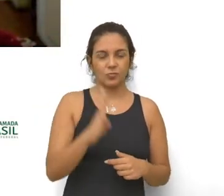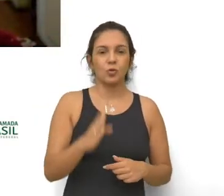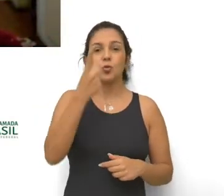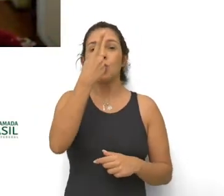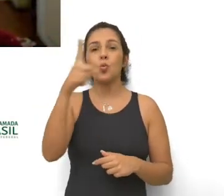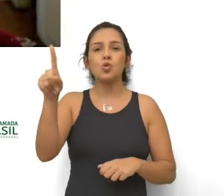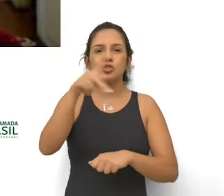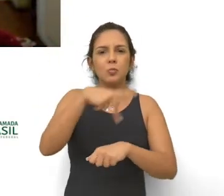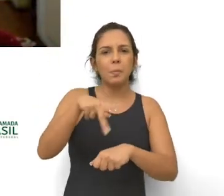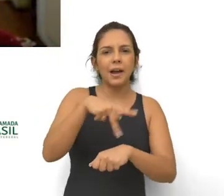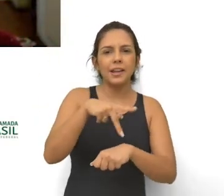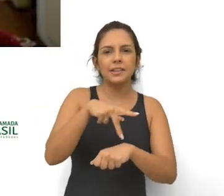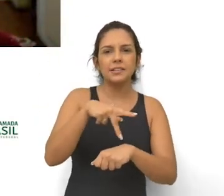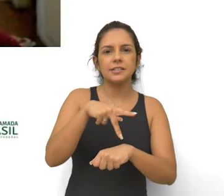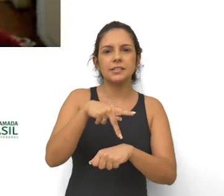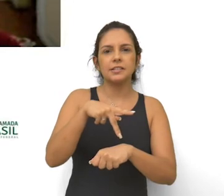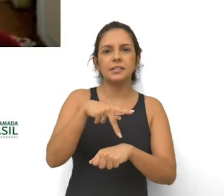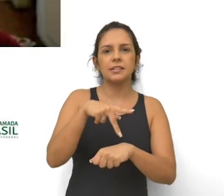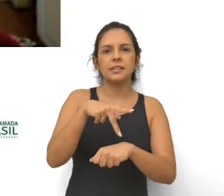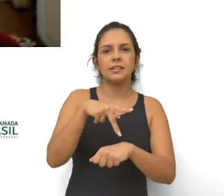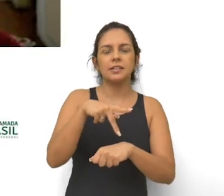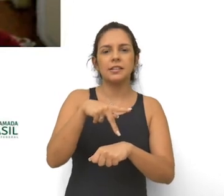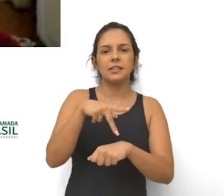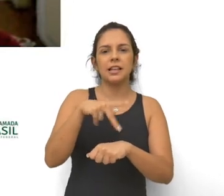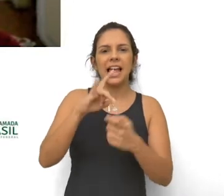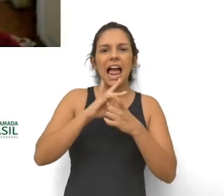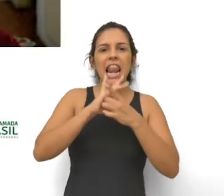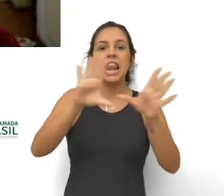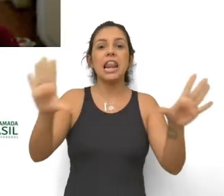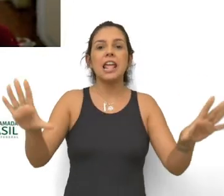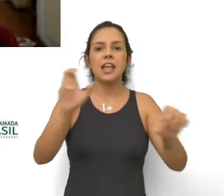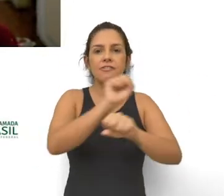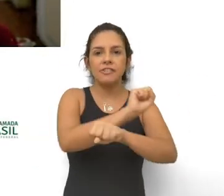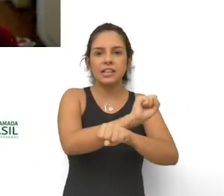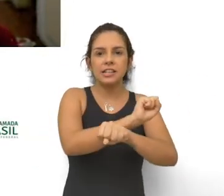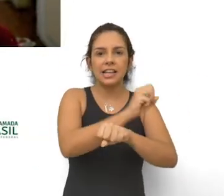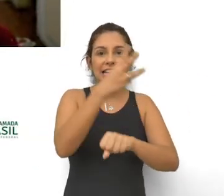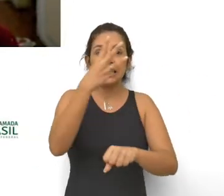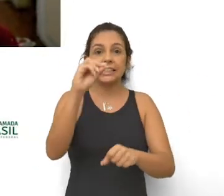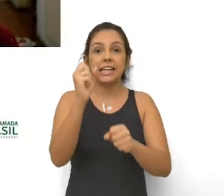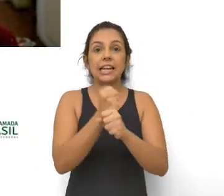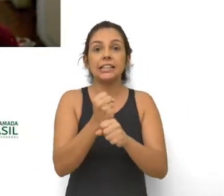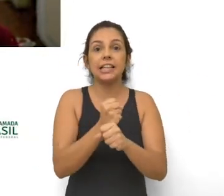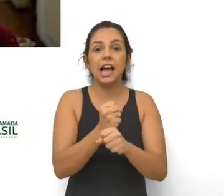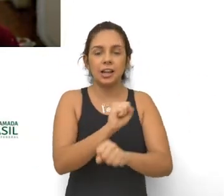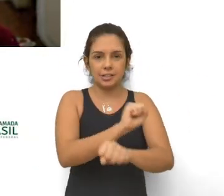último país a abolir a escravidão, o último país livre. Teve 300 anos de escravidão.